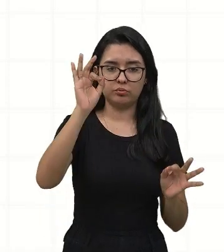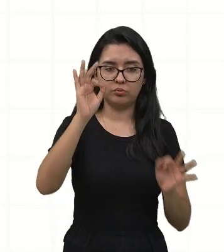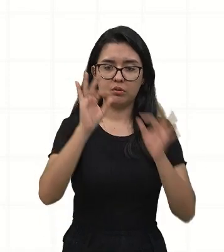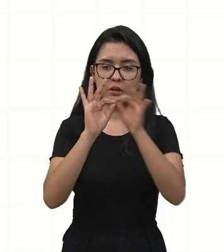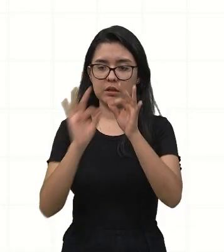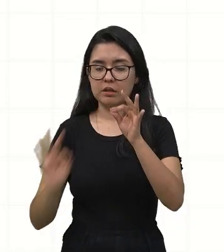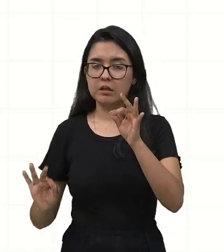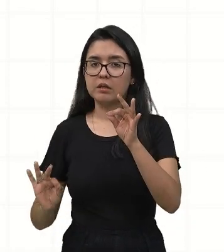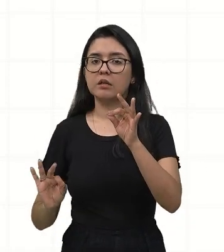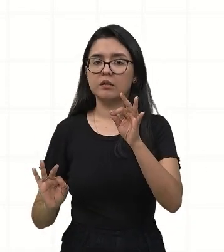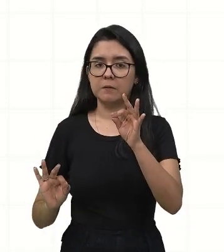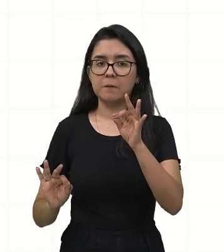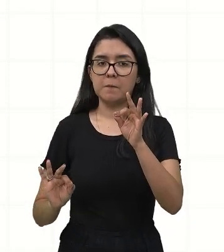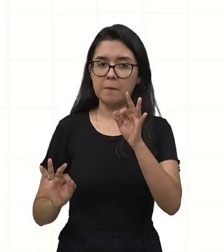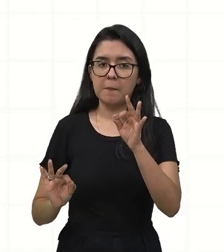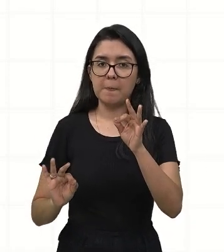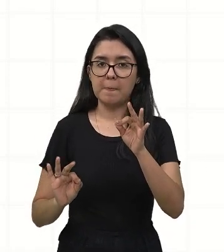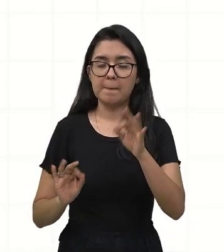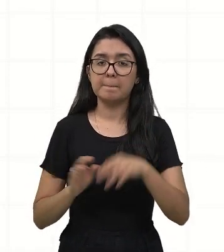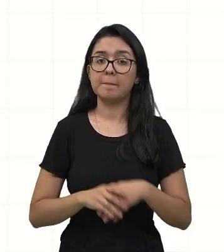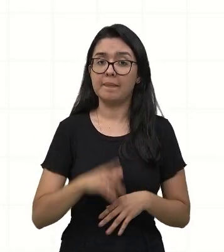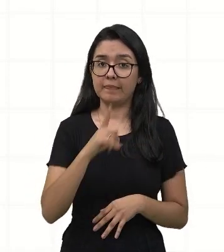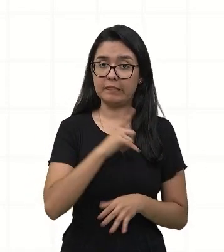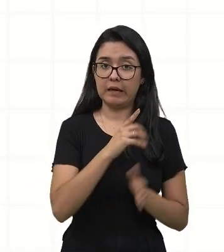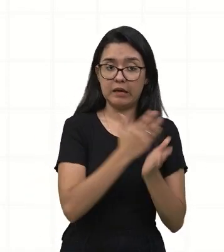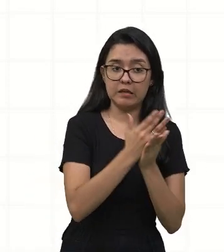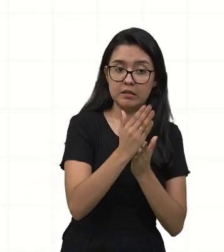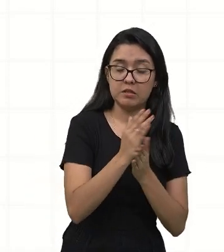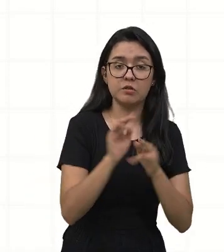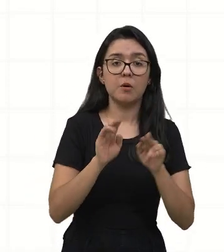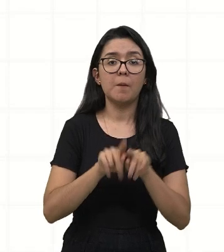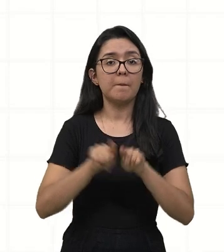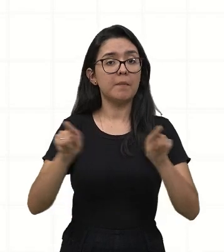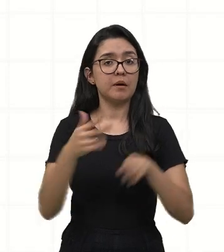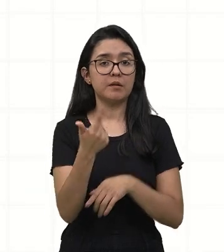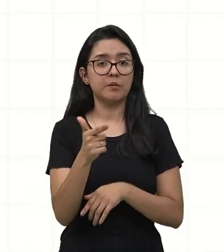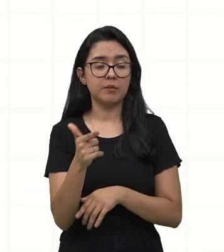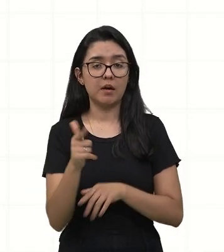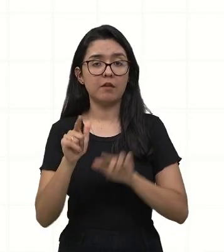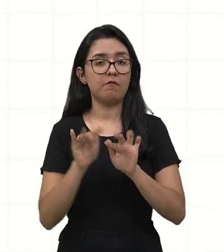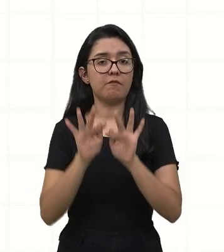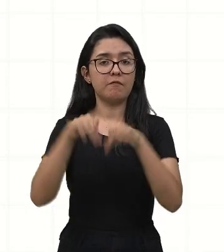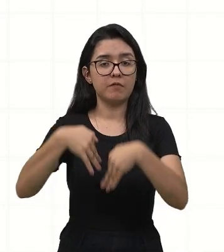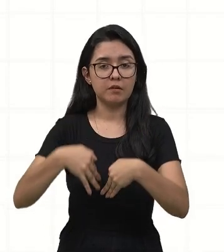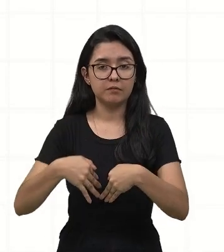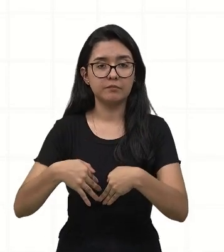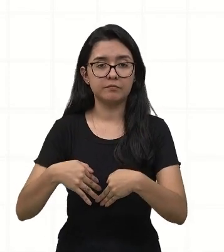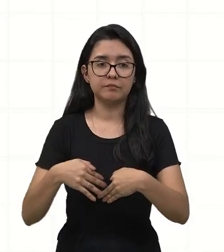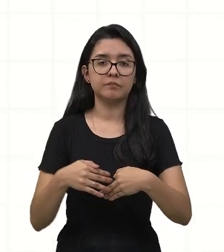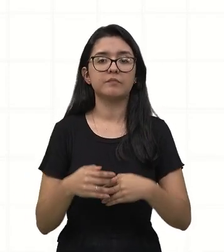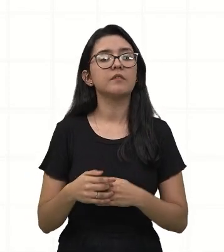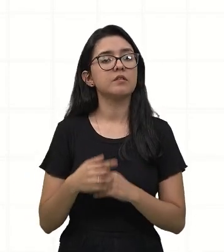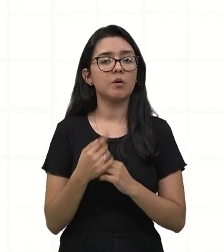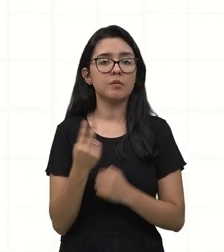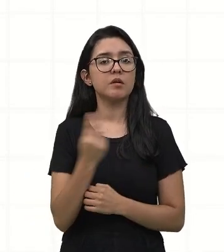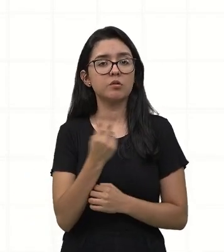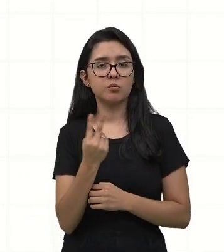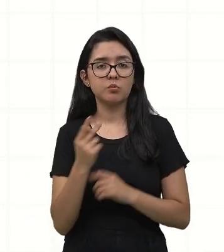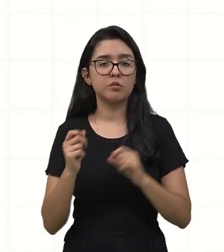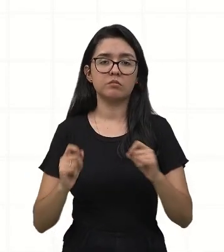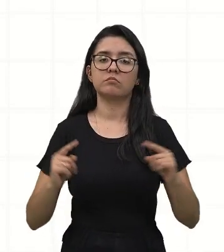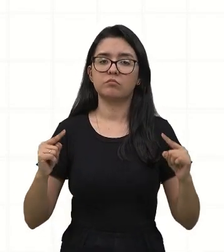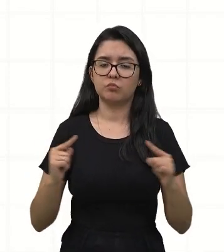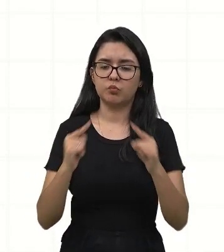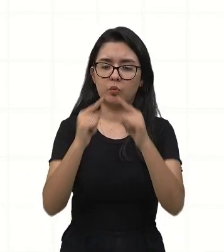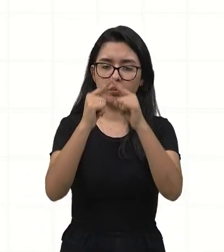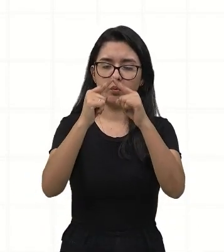início e não tem fim, né? Mas, enfim, o encontro dessas duas semirretas, essa abertura é